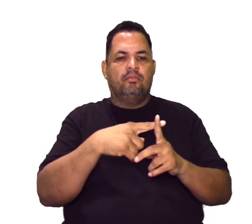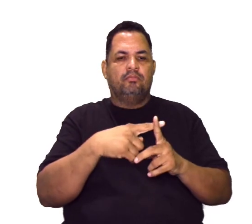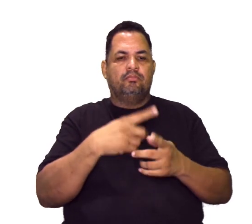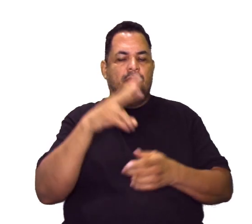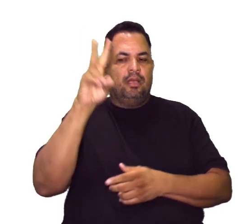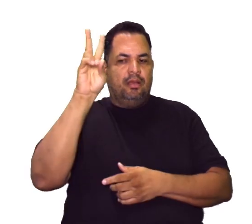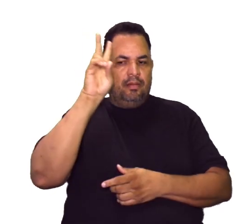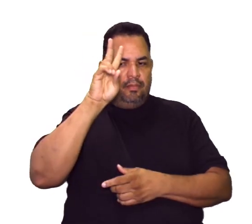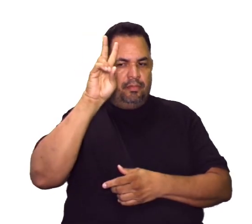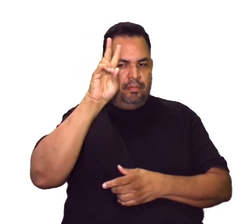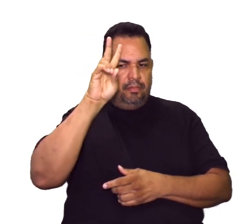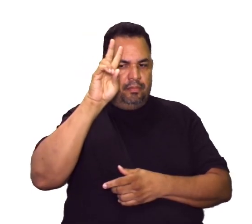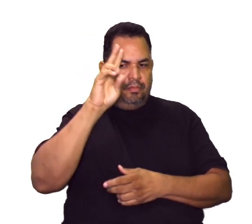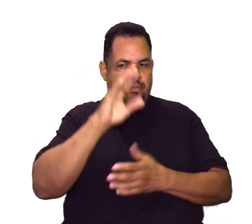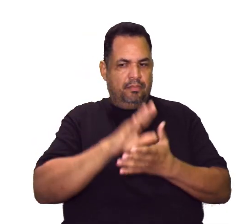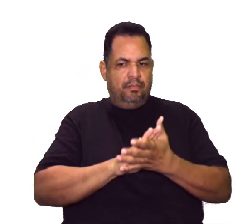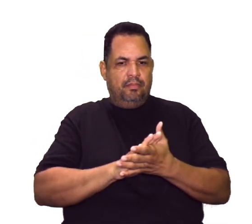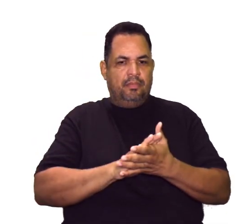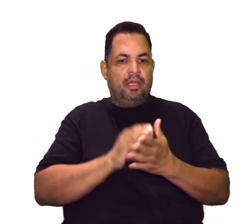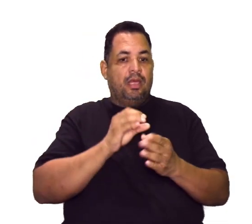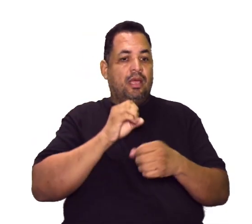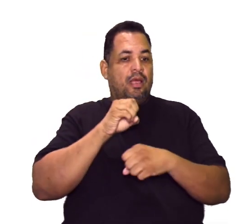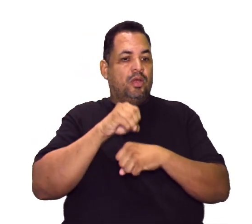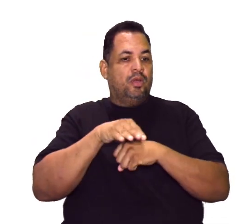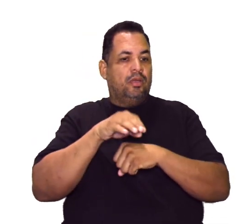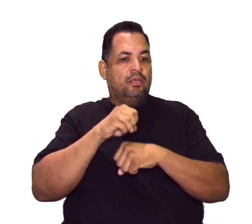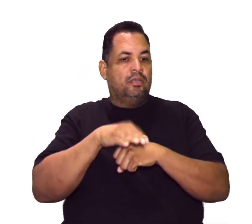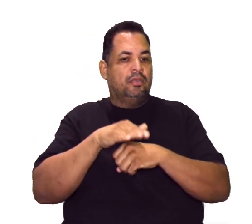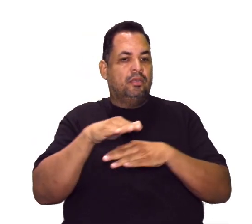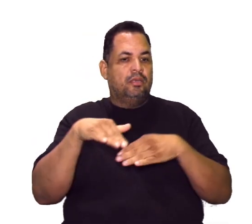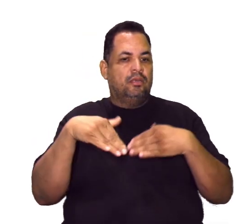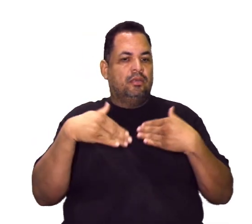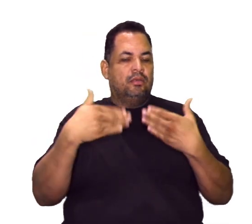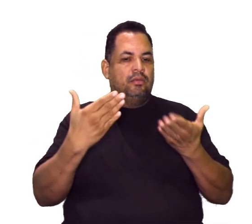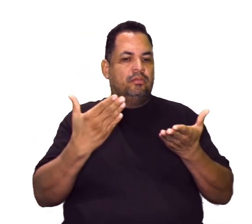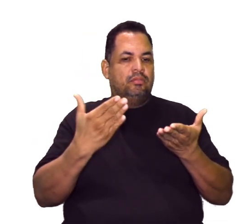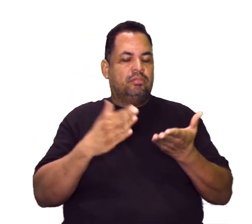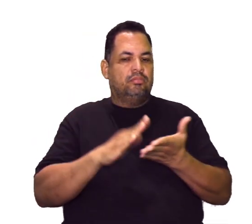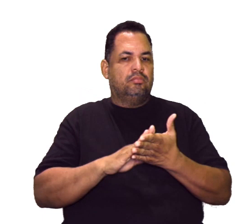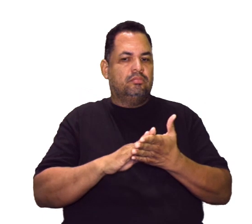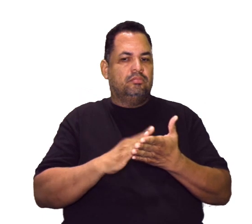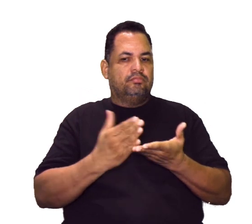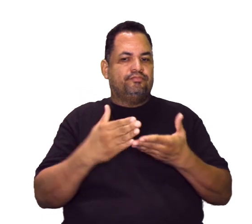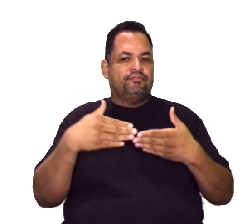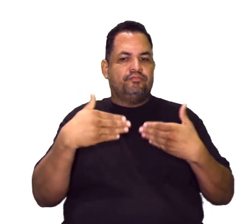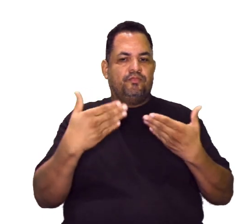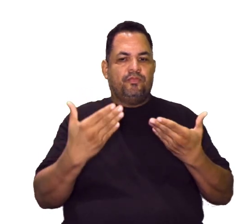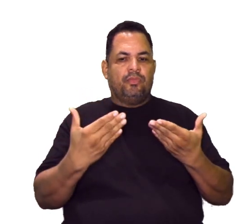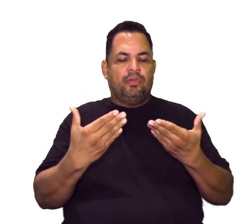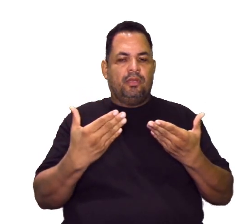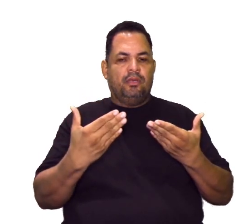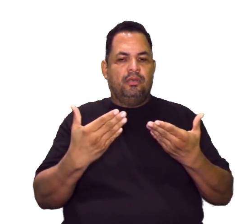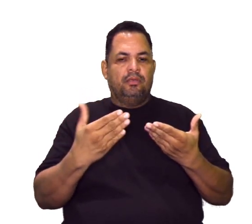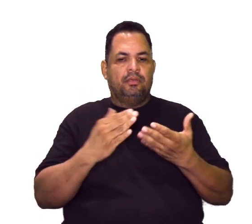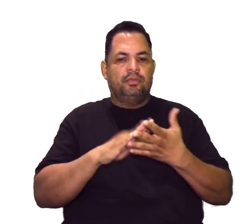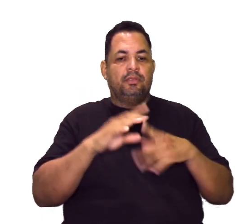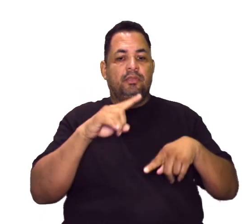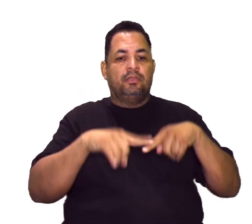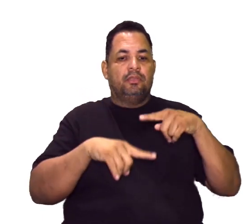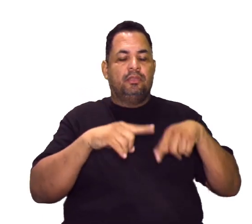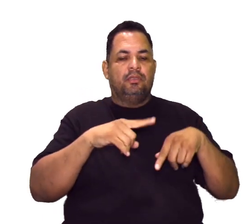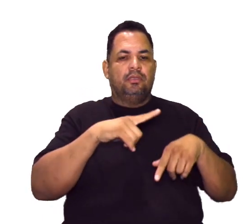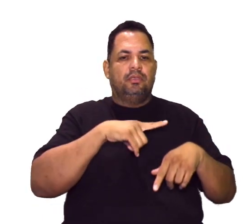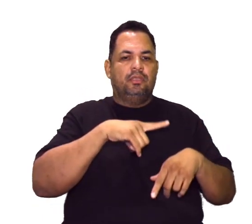gente relembrar aquele macete, né? Para saber, entre esses elementos, né? Quem é